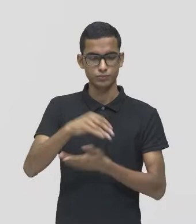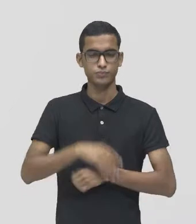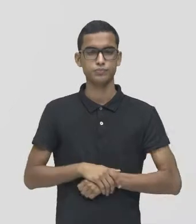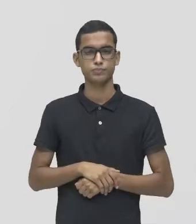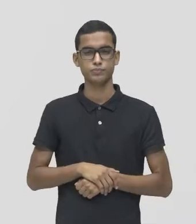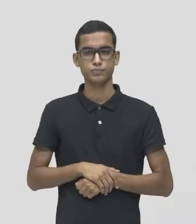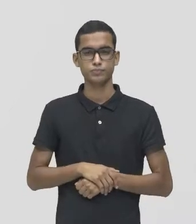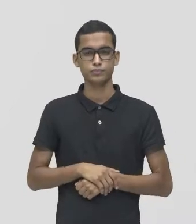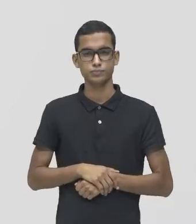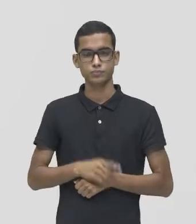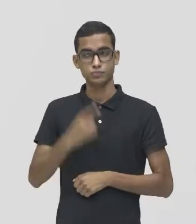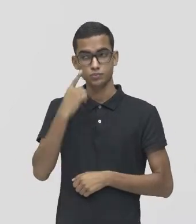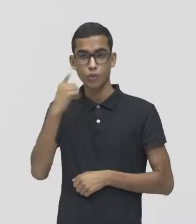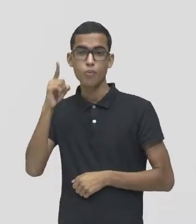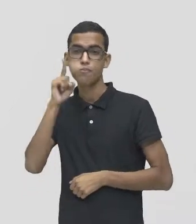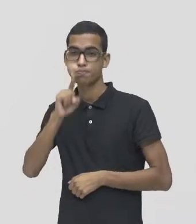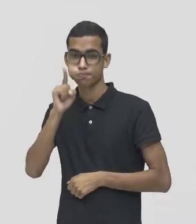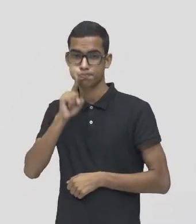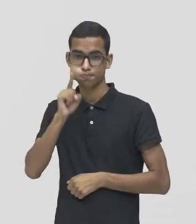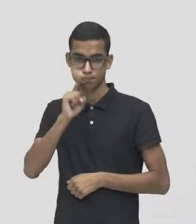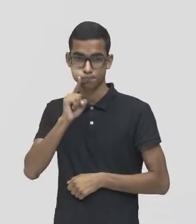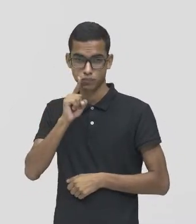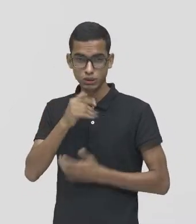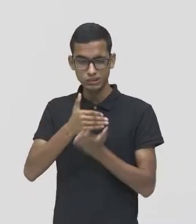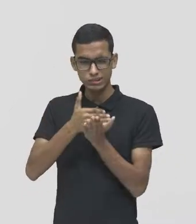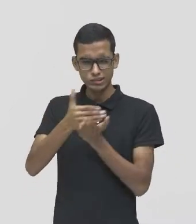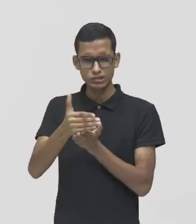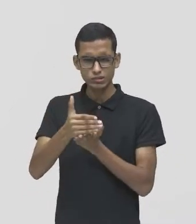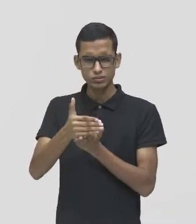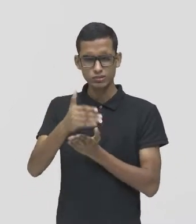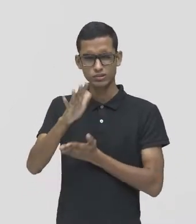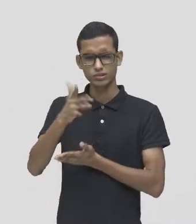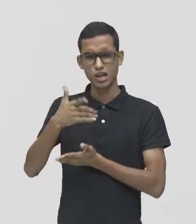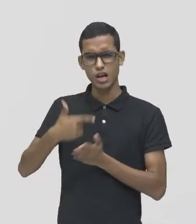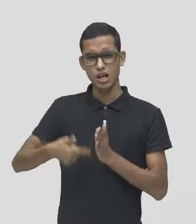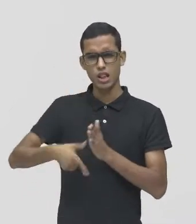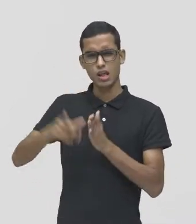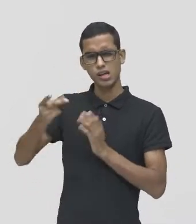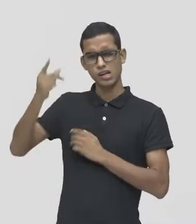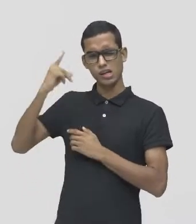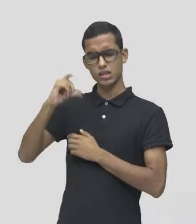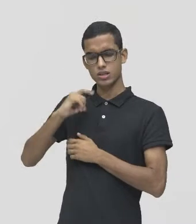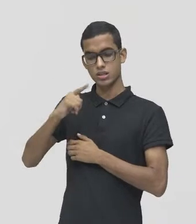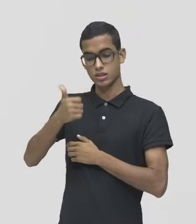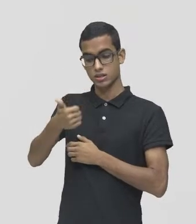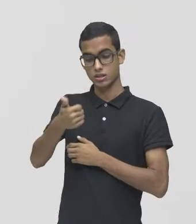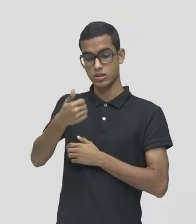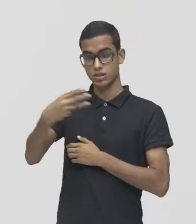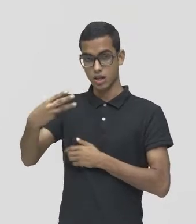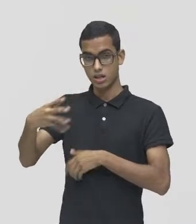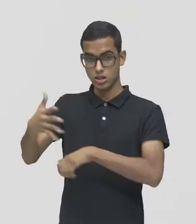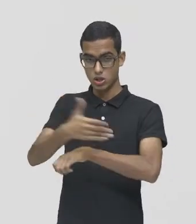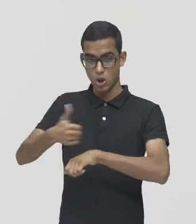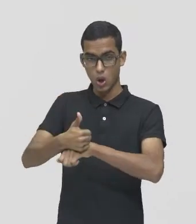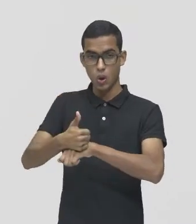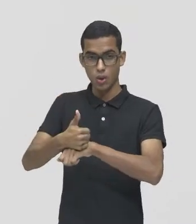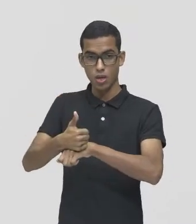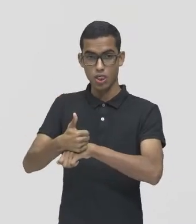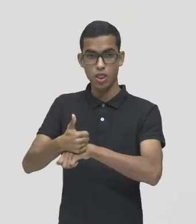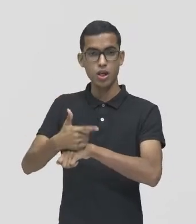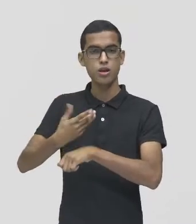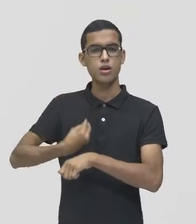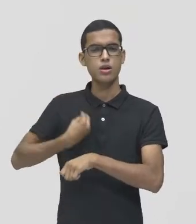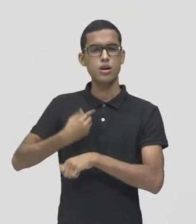os Estados Unidos da América, inicialmente, era formado por 13 colônias, localizadas na